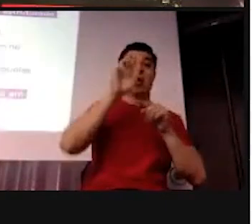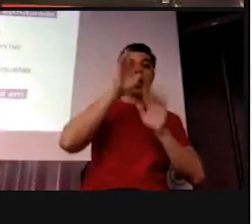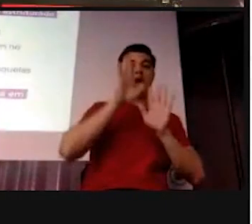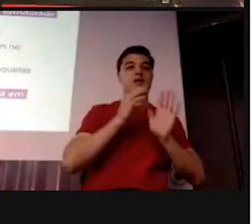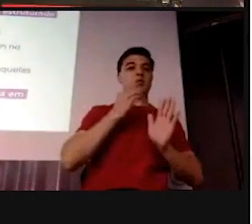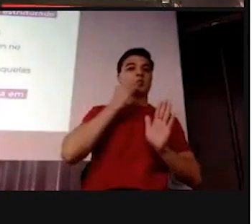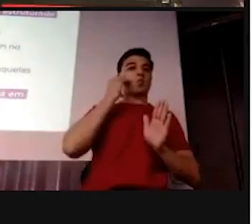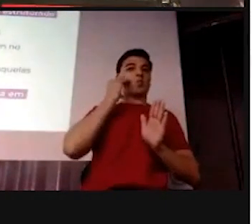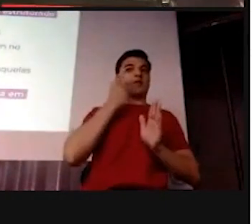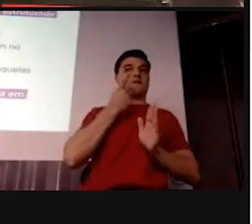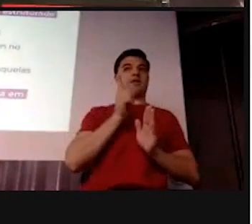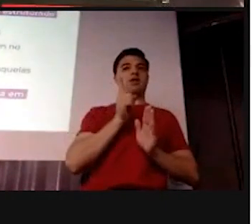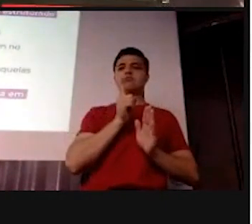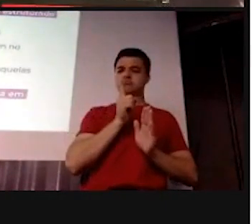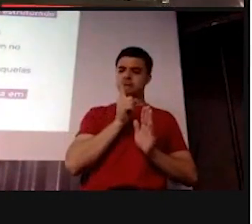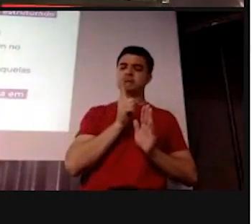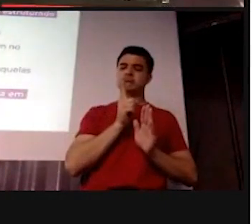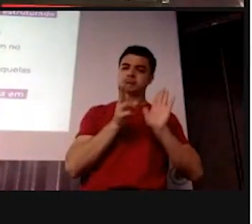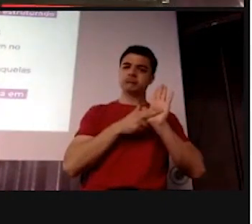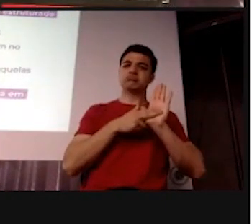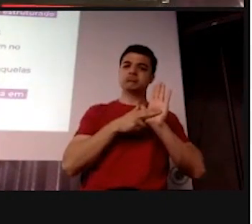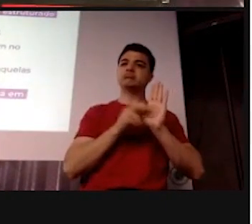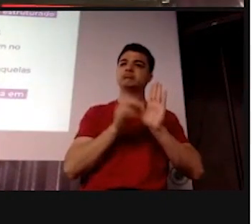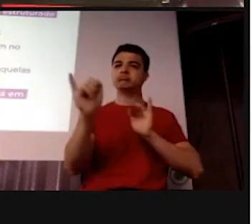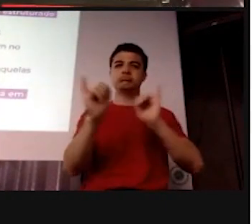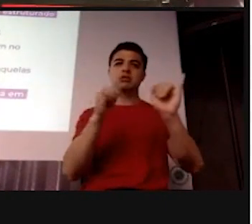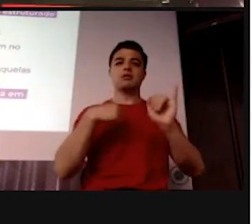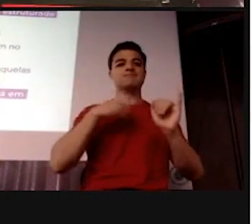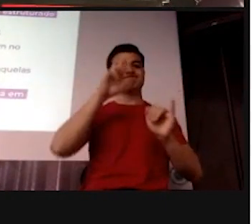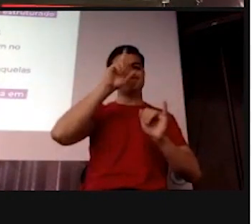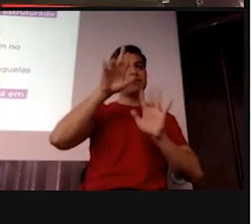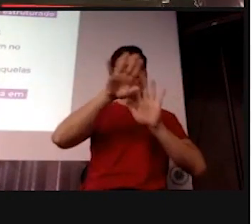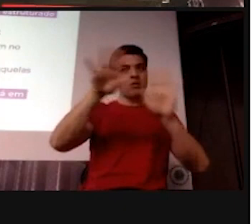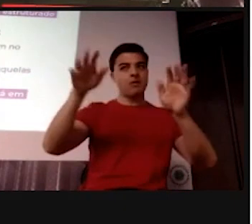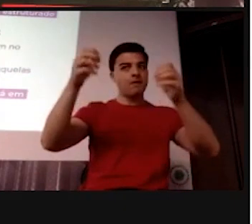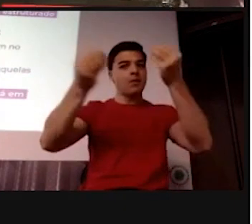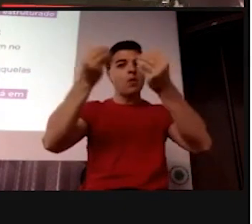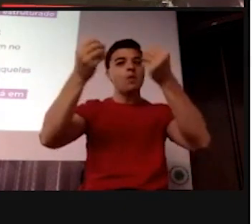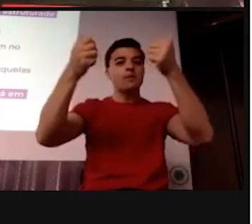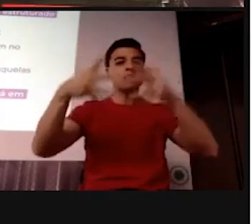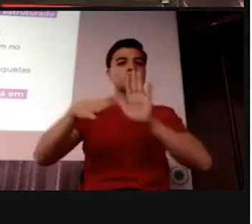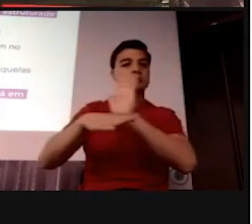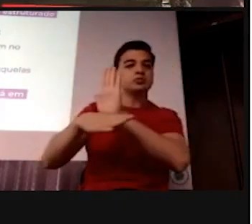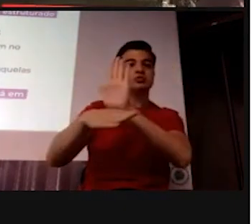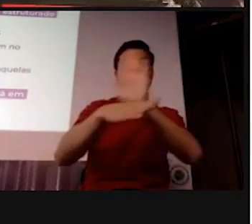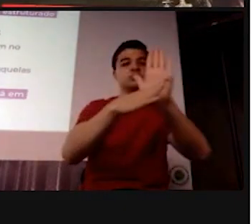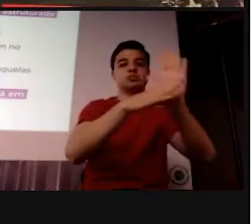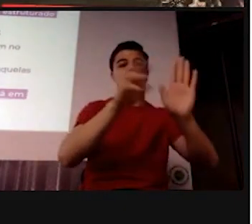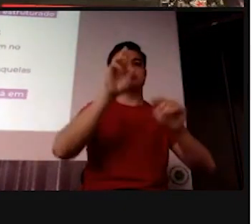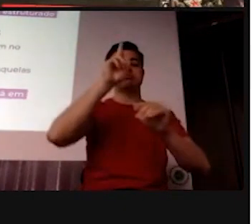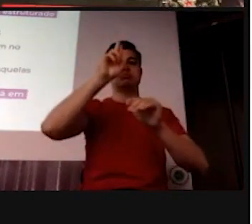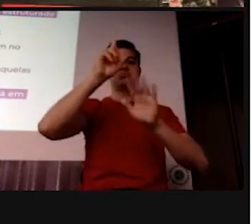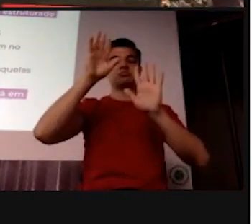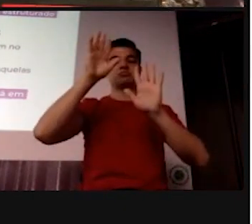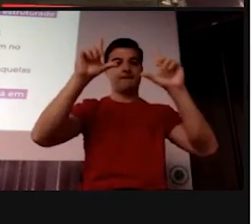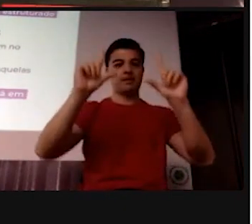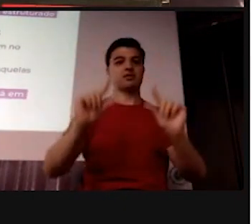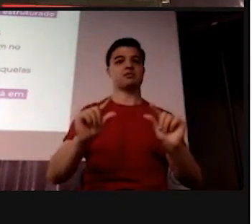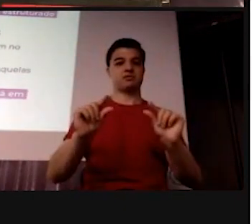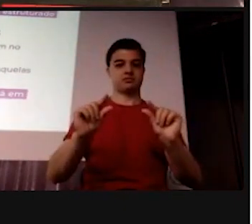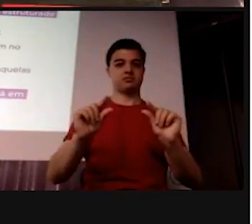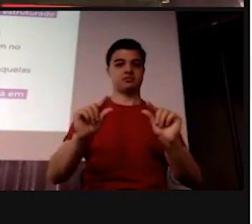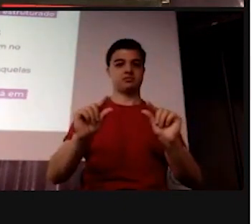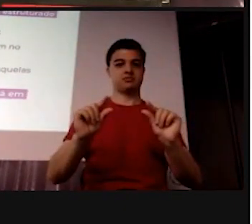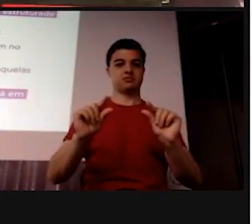RH. O fato é que as tomadas de decisão vão ser cada vez mais rápidas e nem sempre a gente vai ter todos os fatos e dados